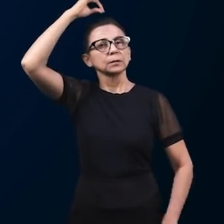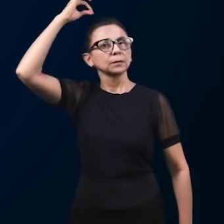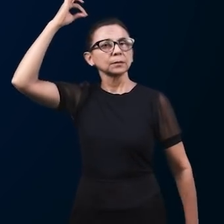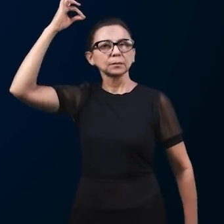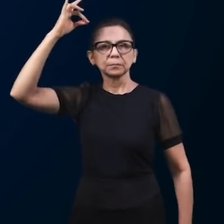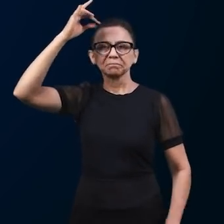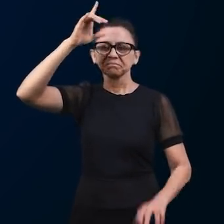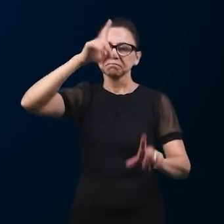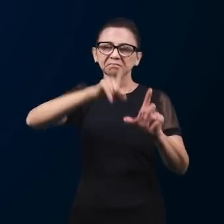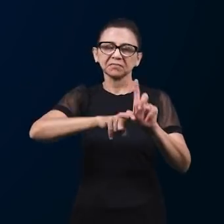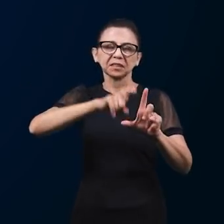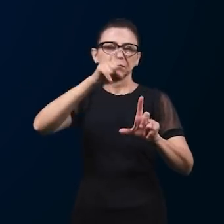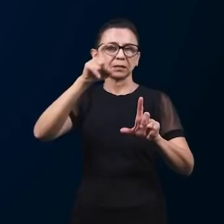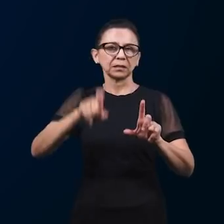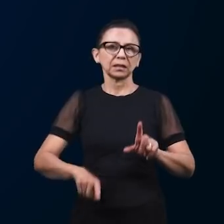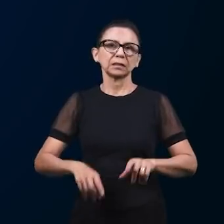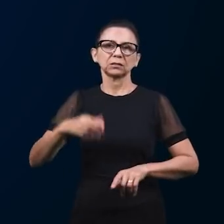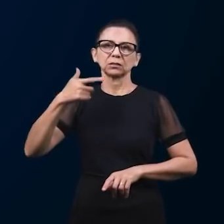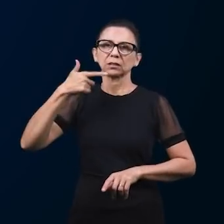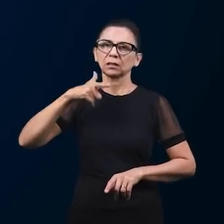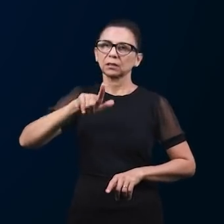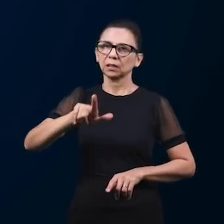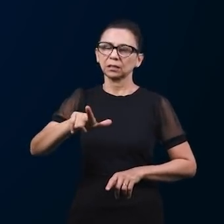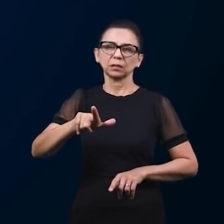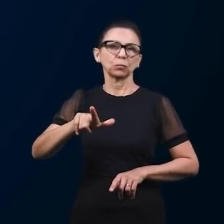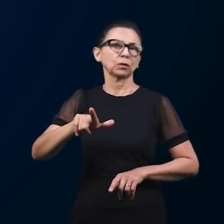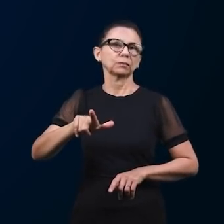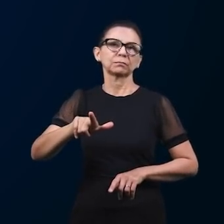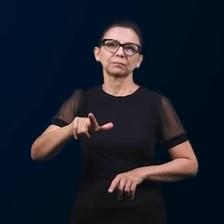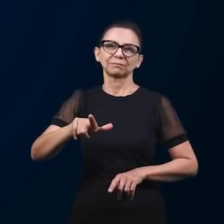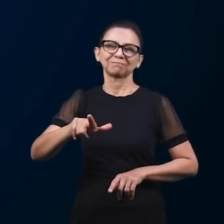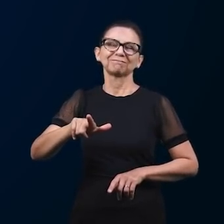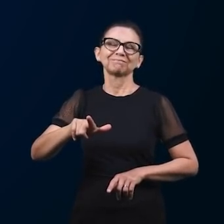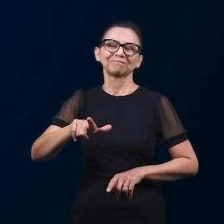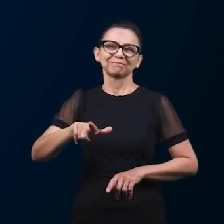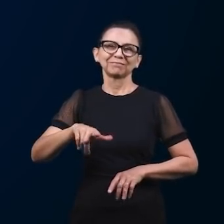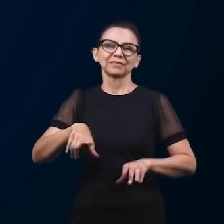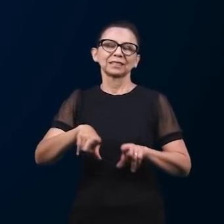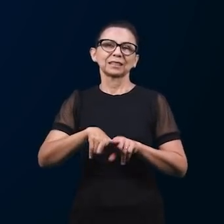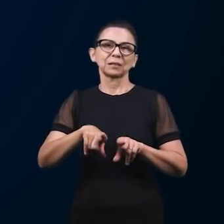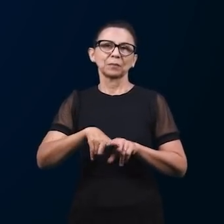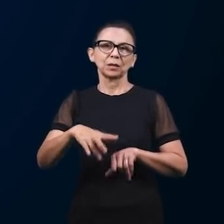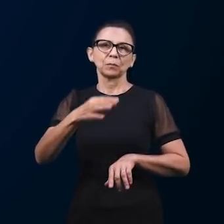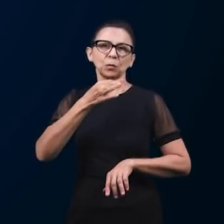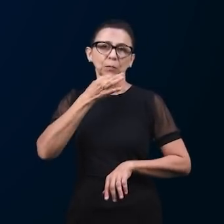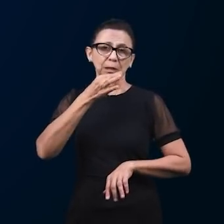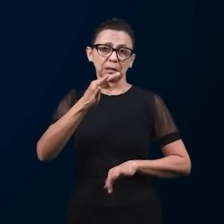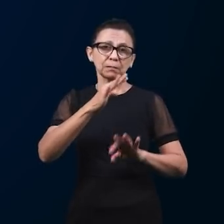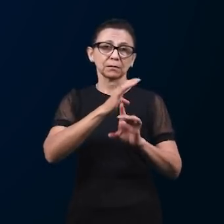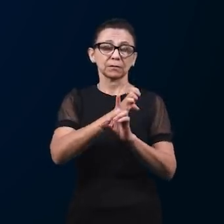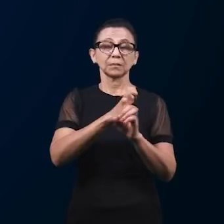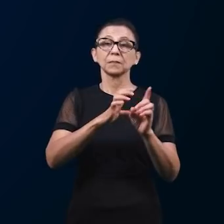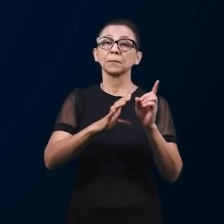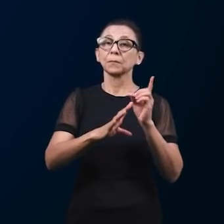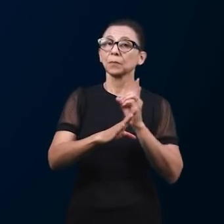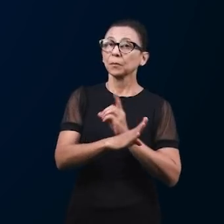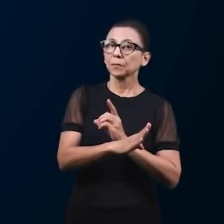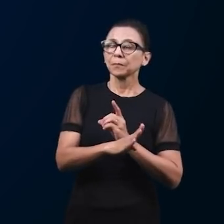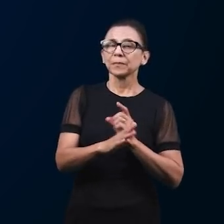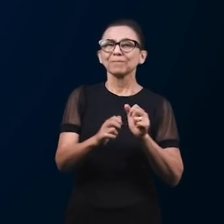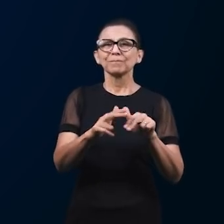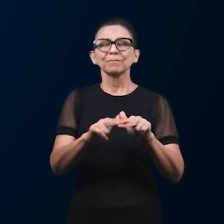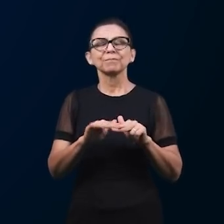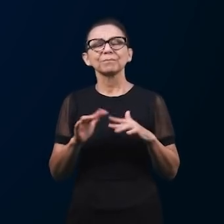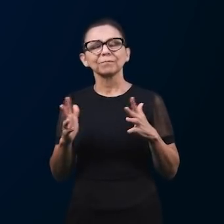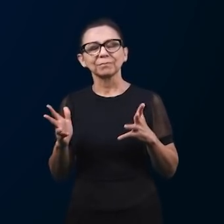espirituais, independente da língua que os irmãos falam. E eu acho que a Escola Bíblica Dominical é